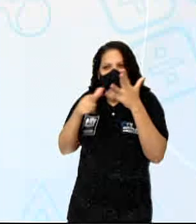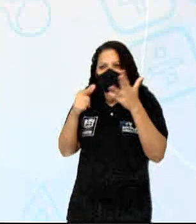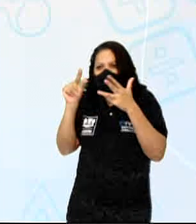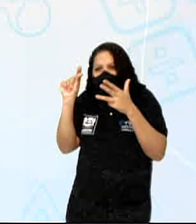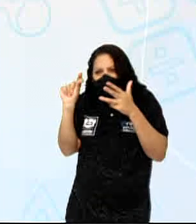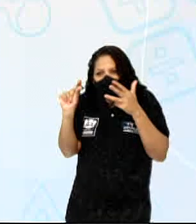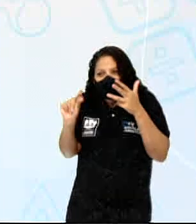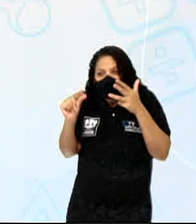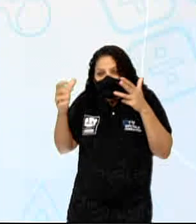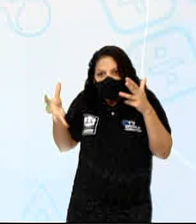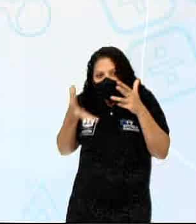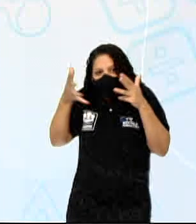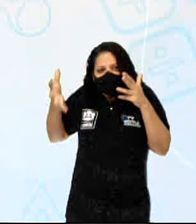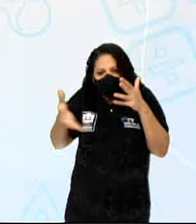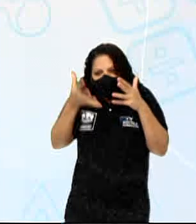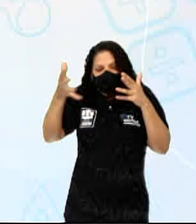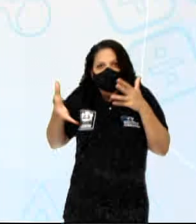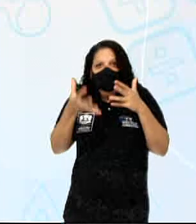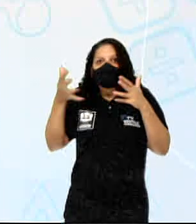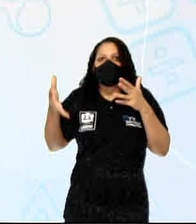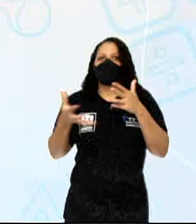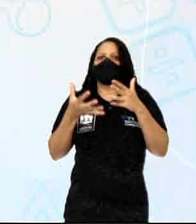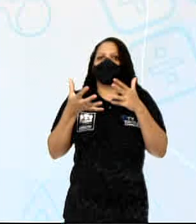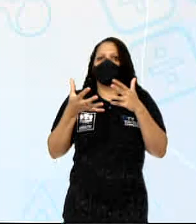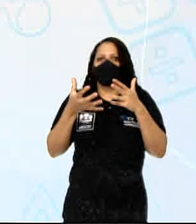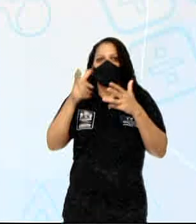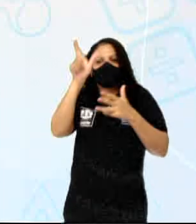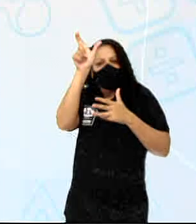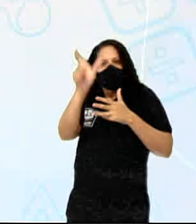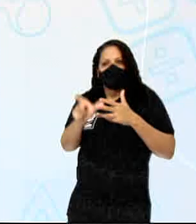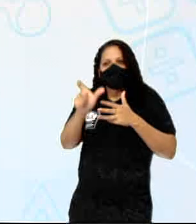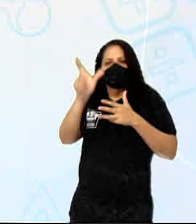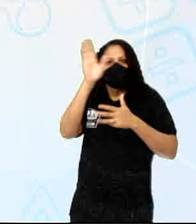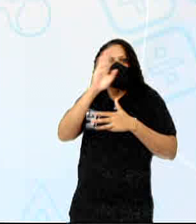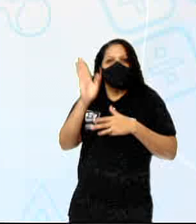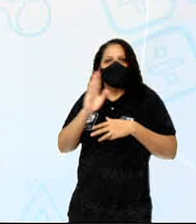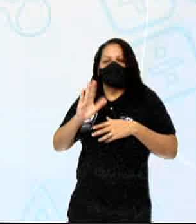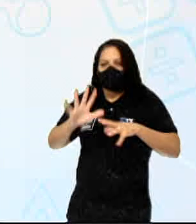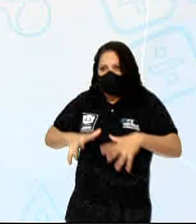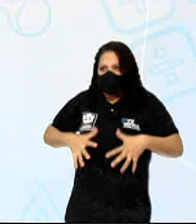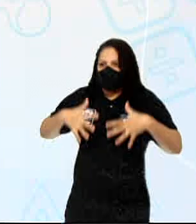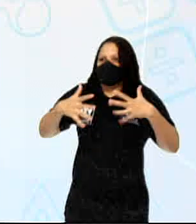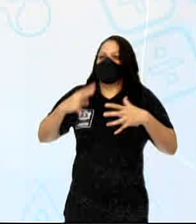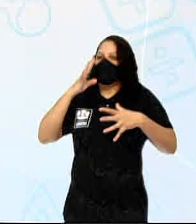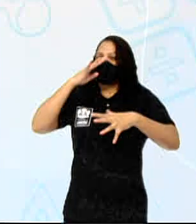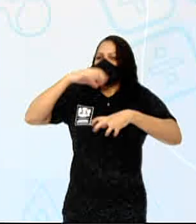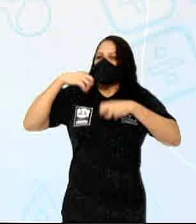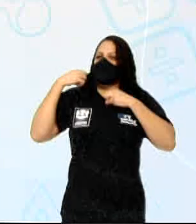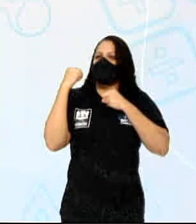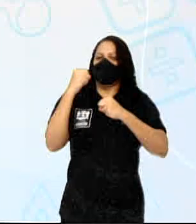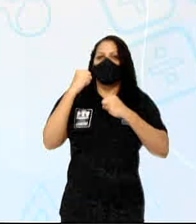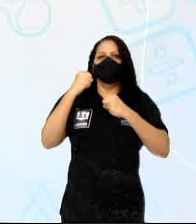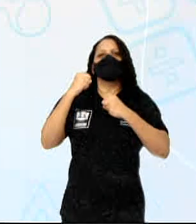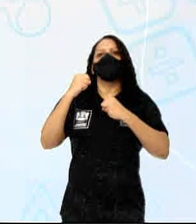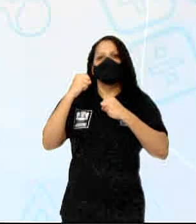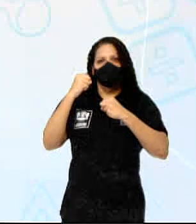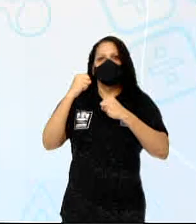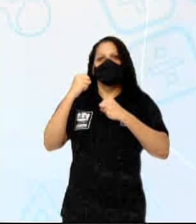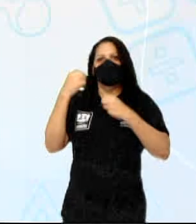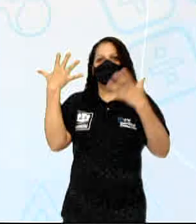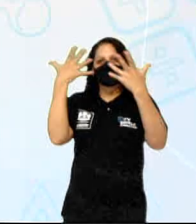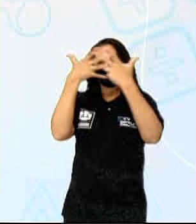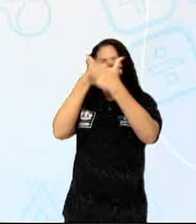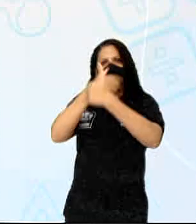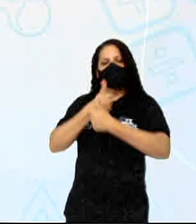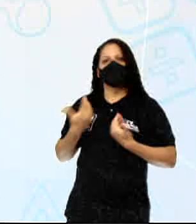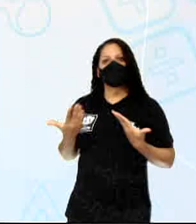água, nesse sentido aí, usando para a nossa vida, que ela ressurge com toda a força e principalmente com toda a beleza. Vejam